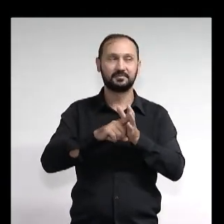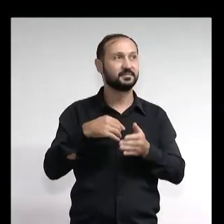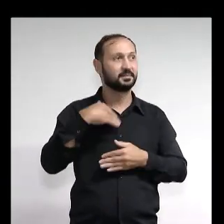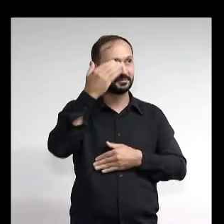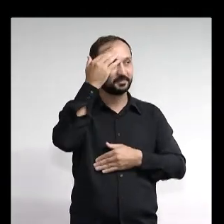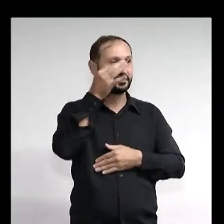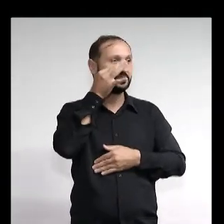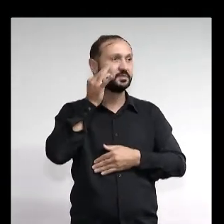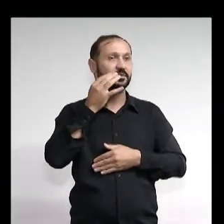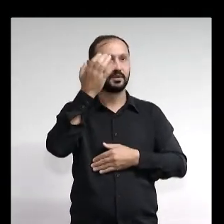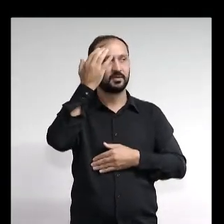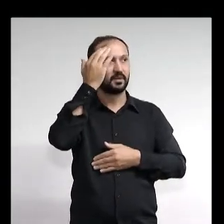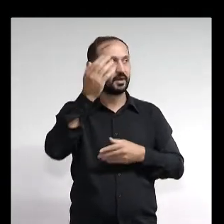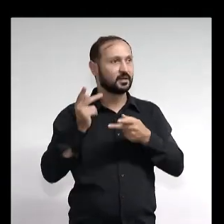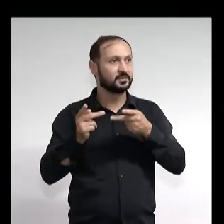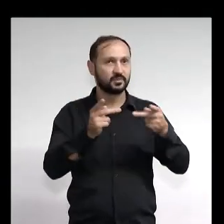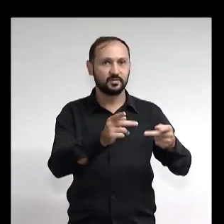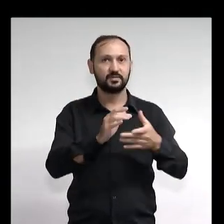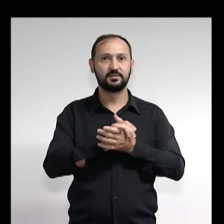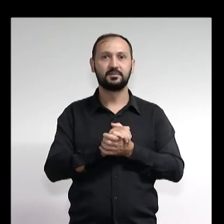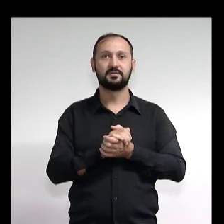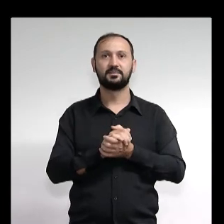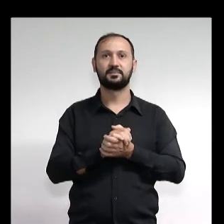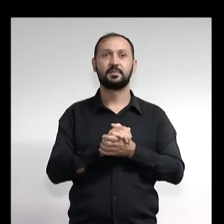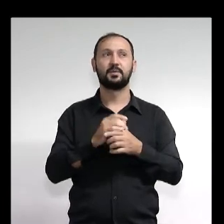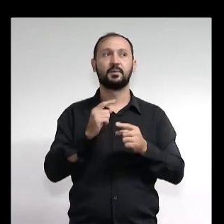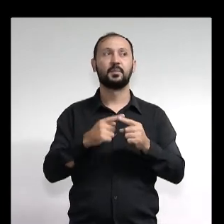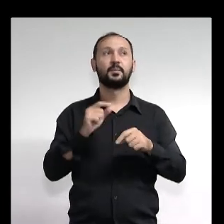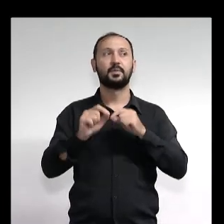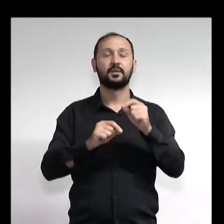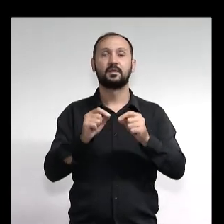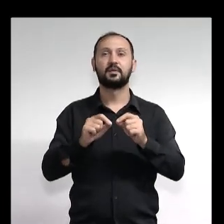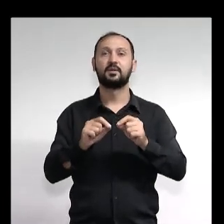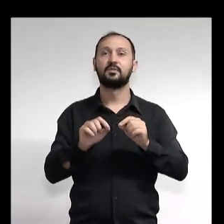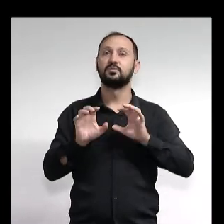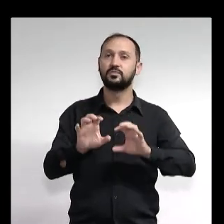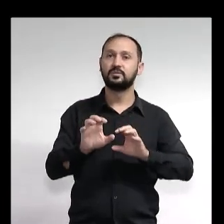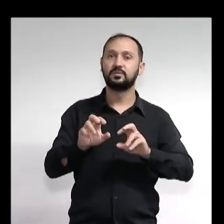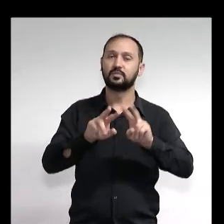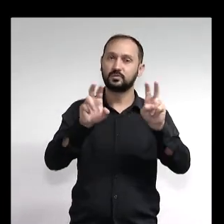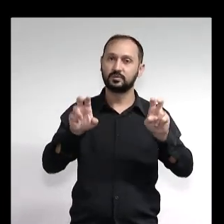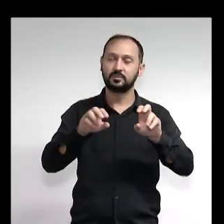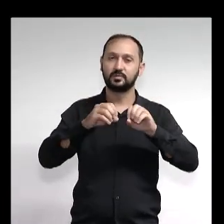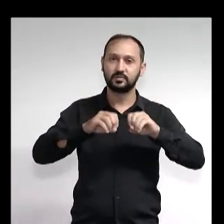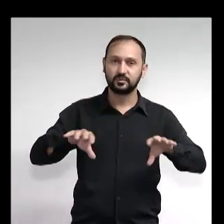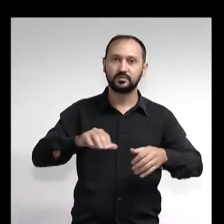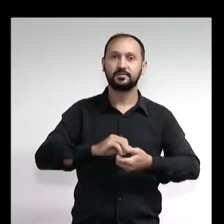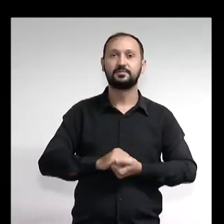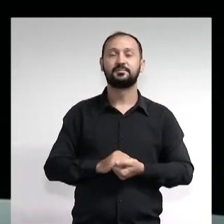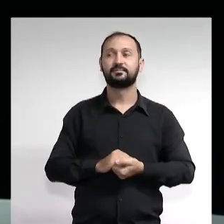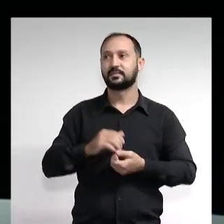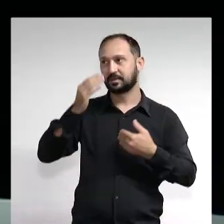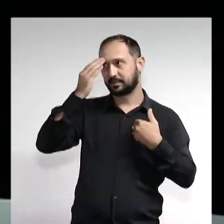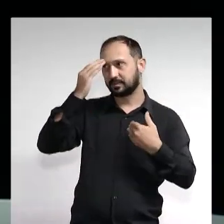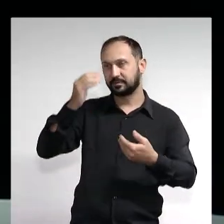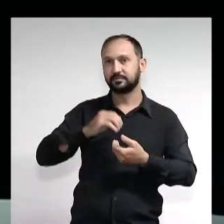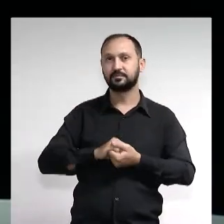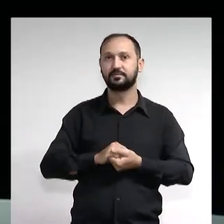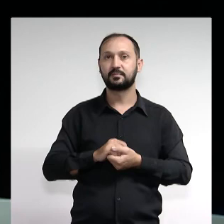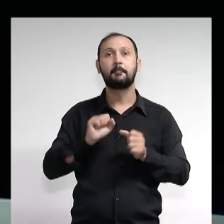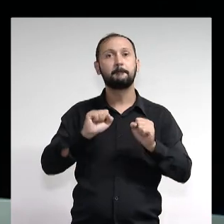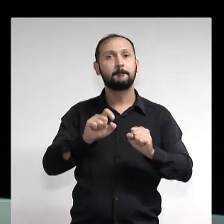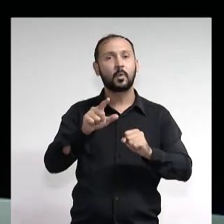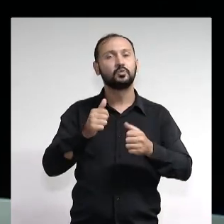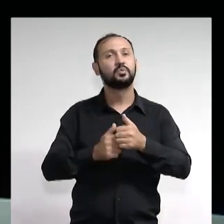pesquisa. Obrigado, Tiago. Eu quero agradecer o seu convite, porque isso também é uma forma de difundir o tema. Bom,